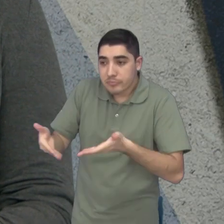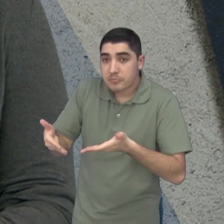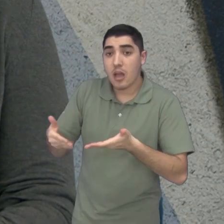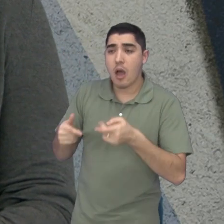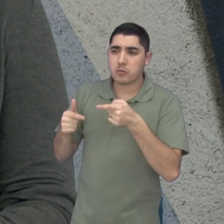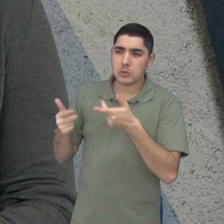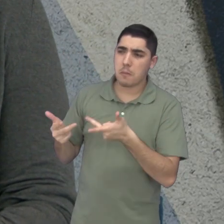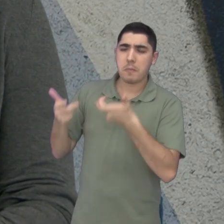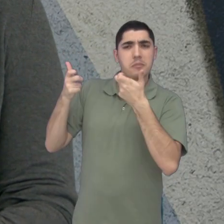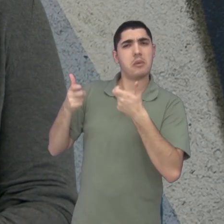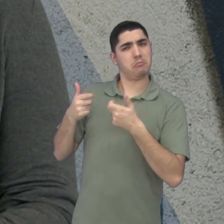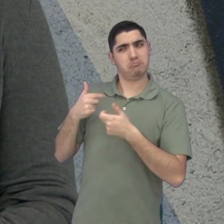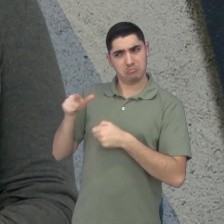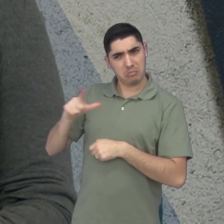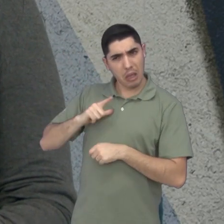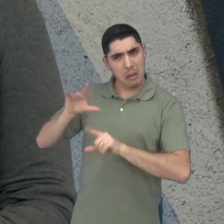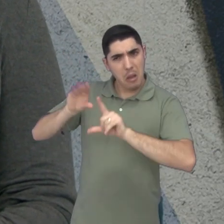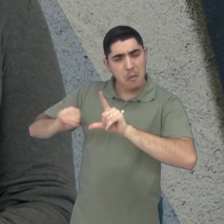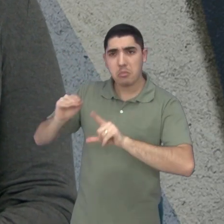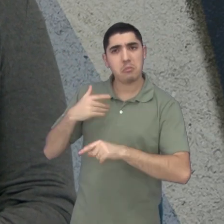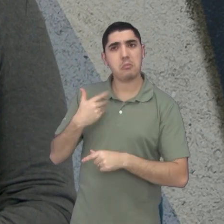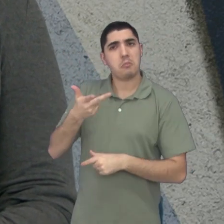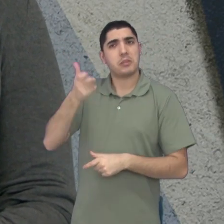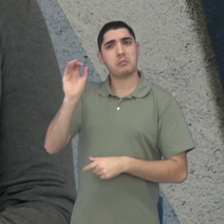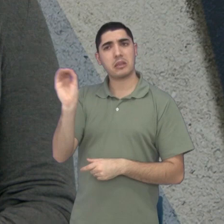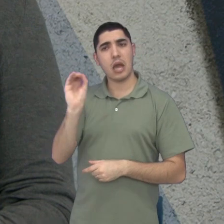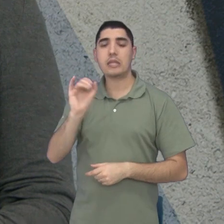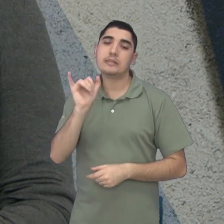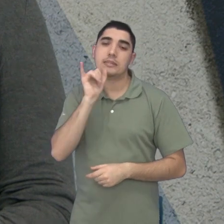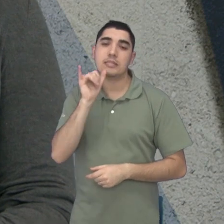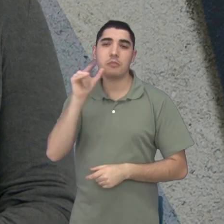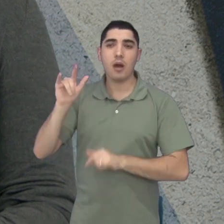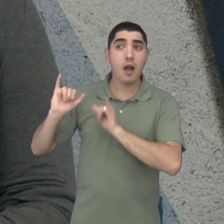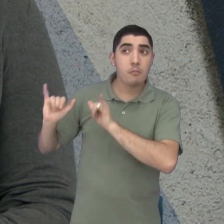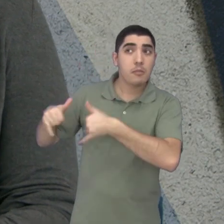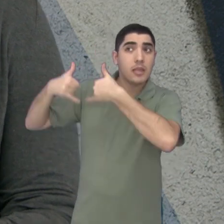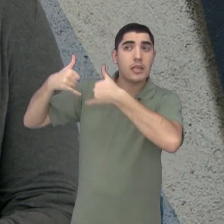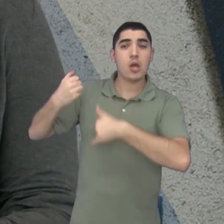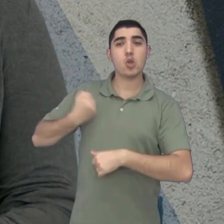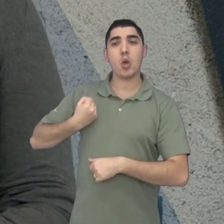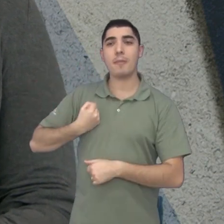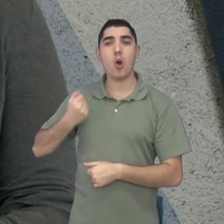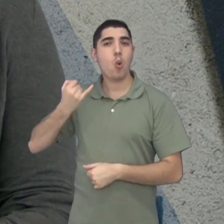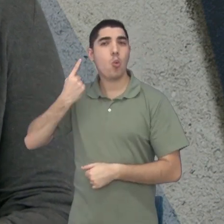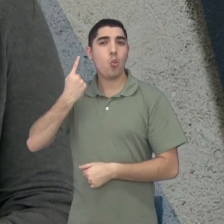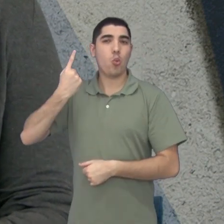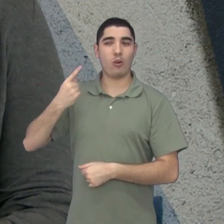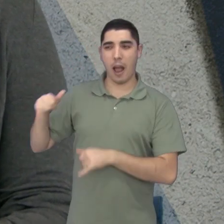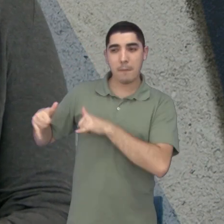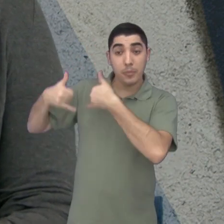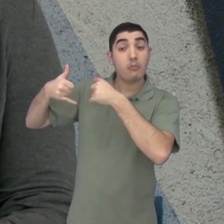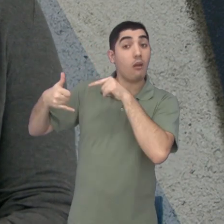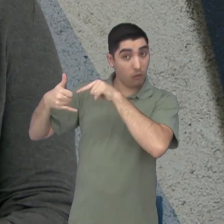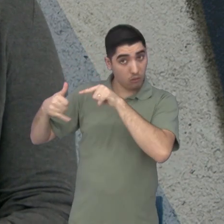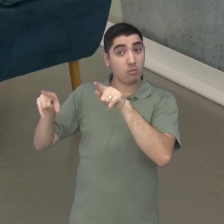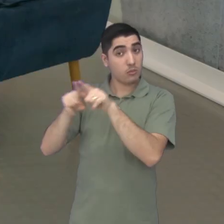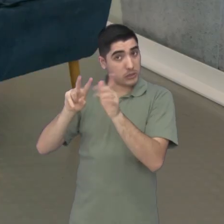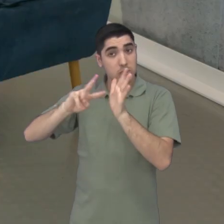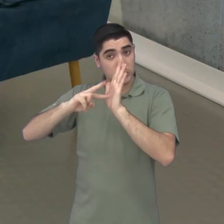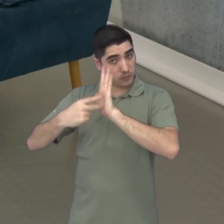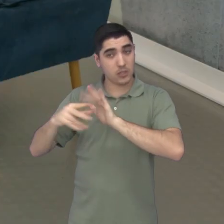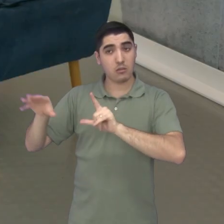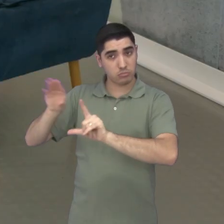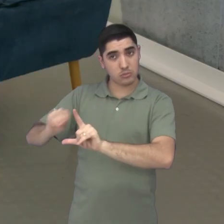nota. Então, quando você liga para alguém que tem aquele, por favor, digite né? Isso aí é uma área, entendeu? Da profissão.